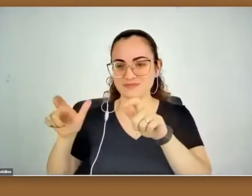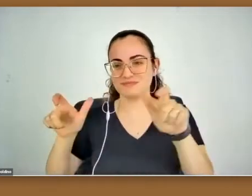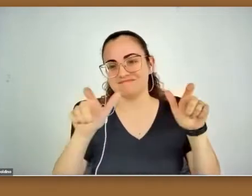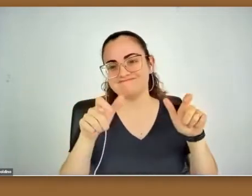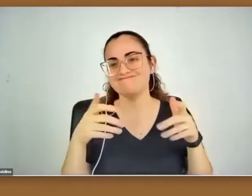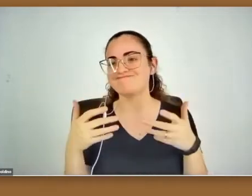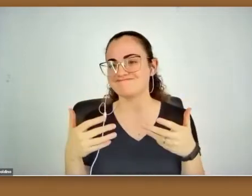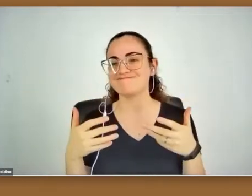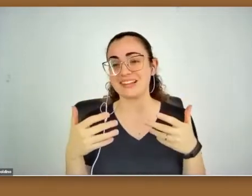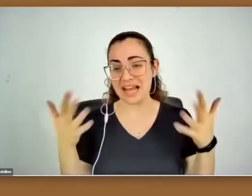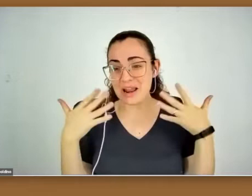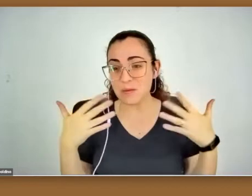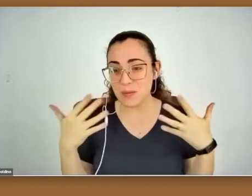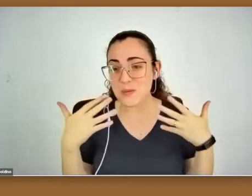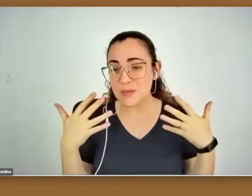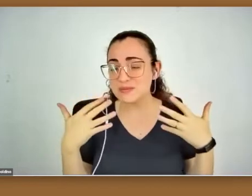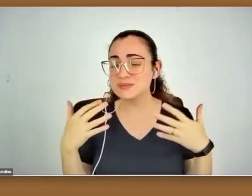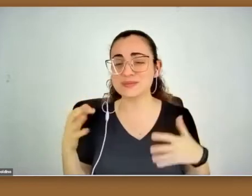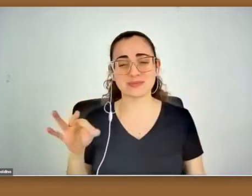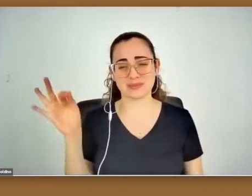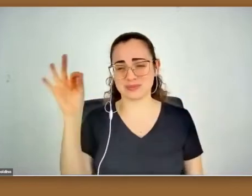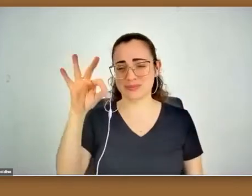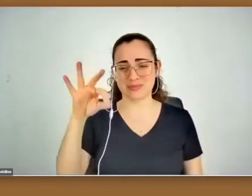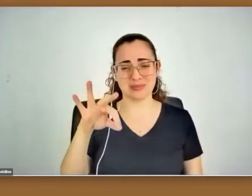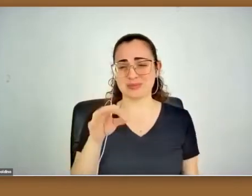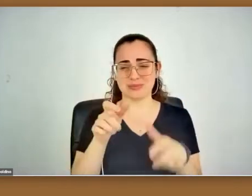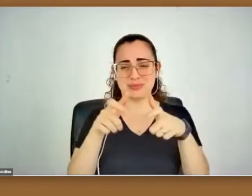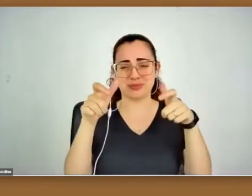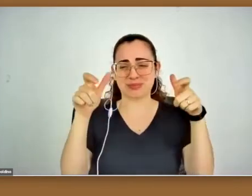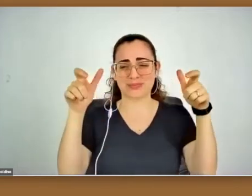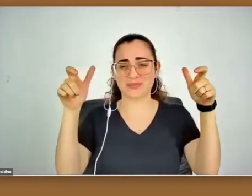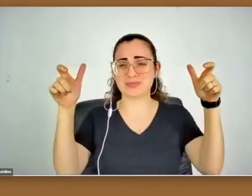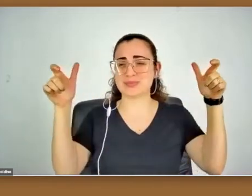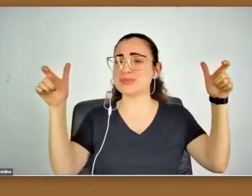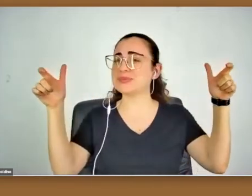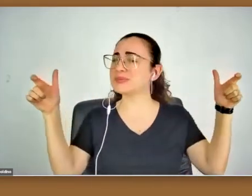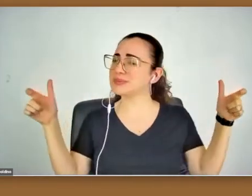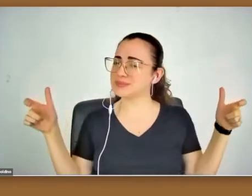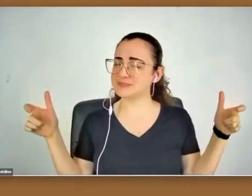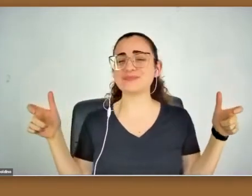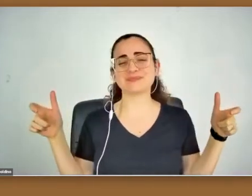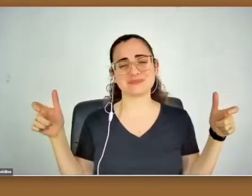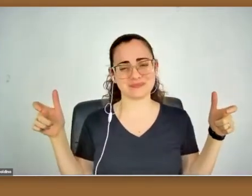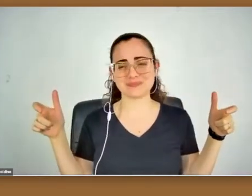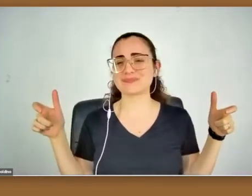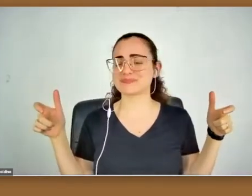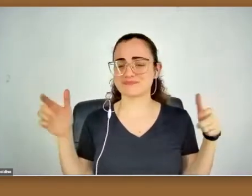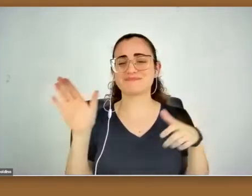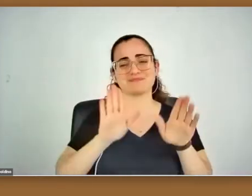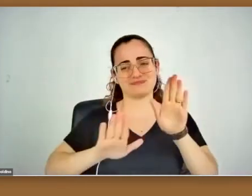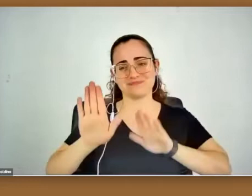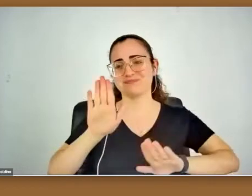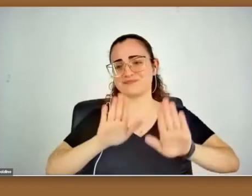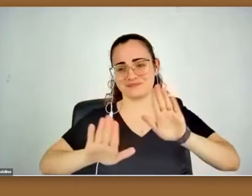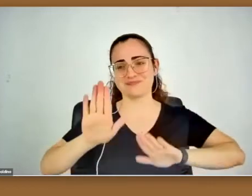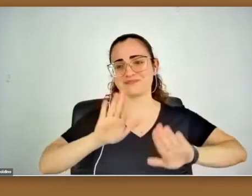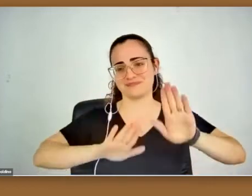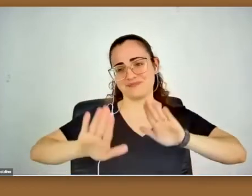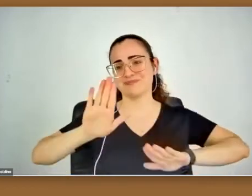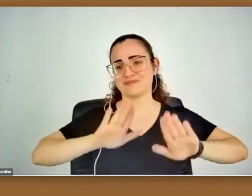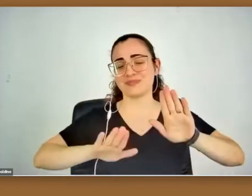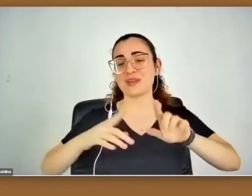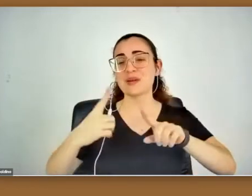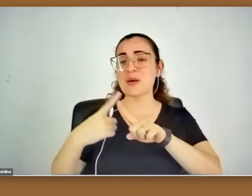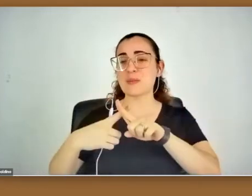vai ter grande quantidade de mosquito. E aí, todo cuidado é pouco, porque, né, o vírus